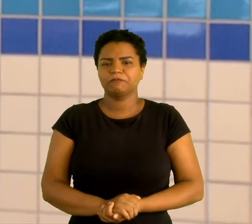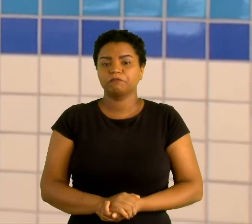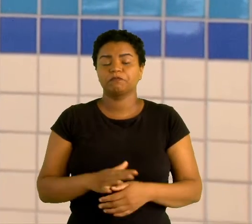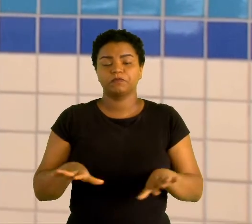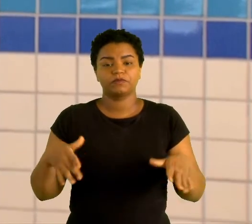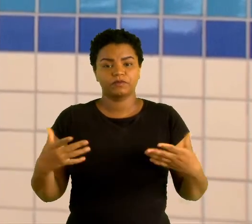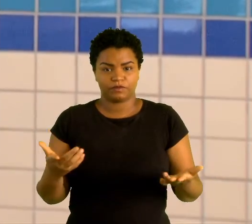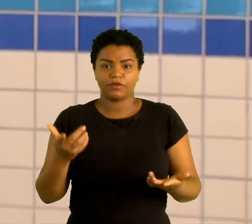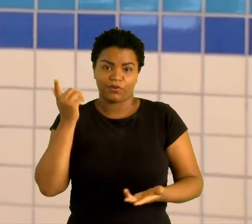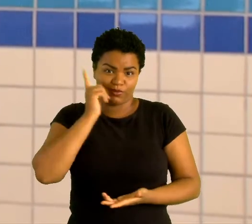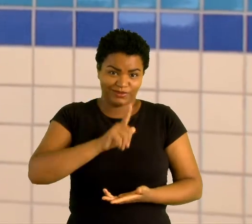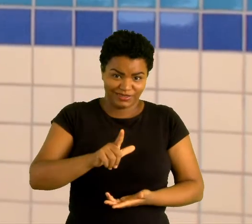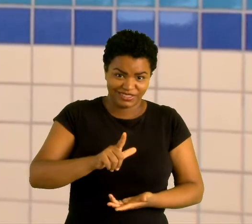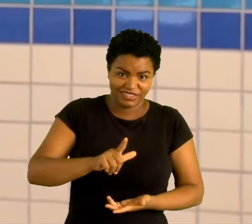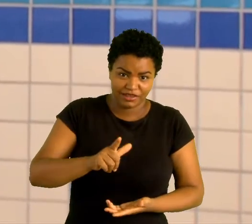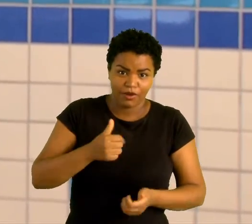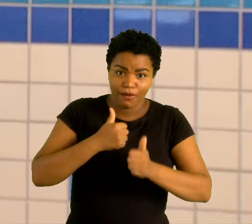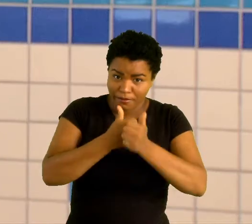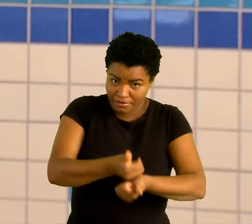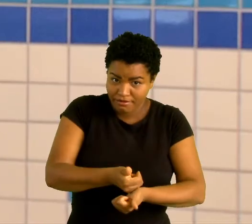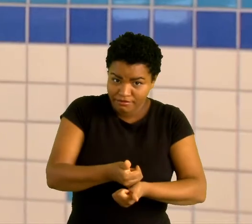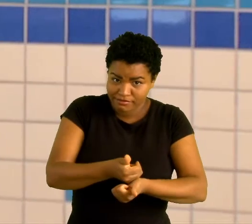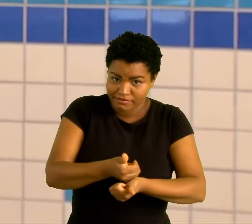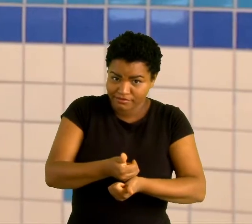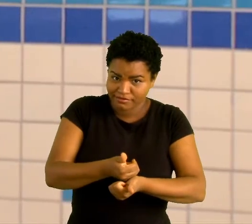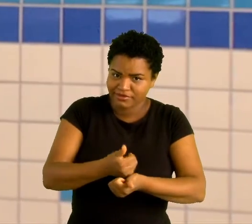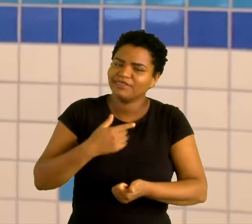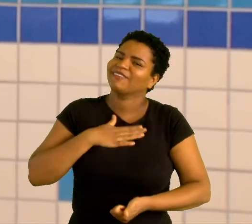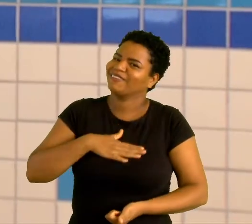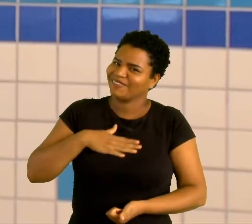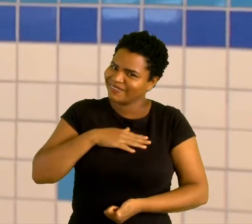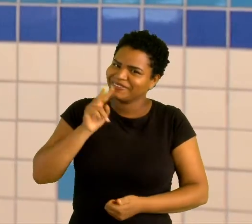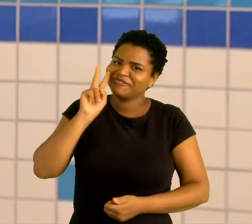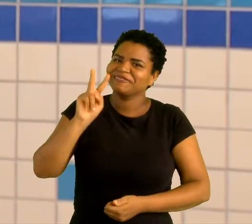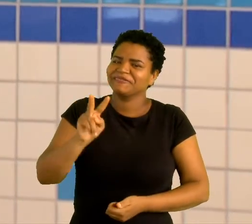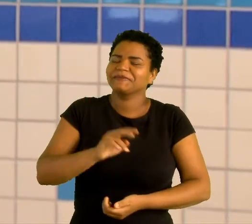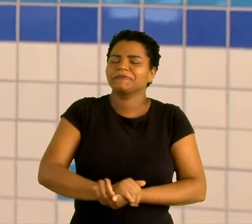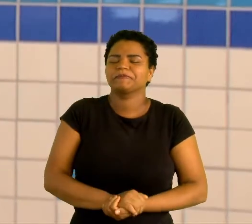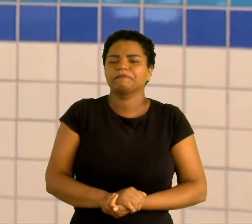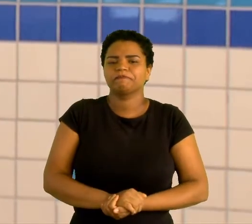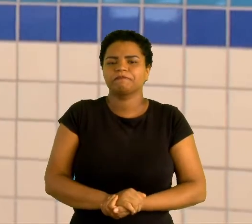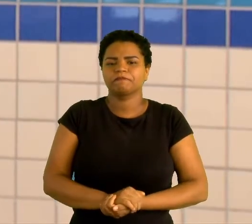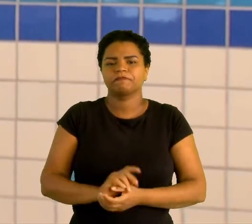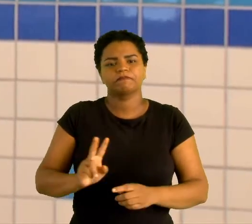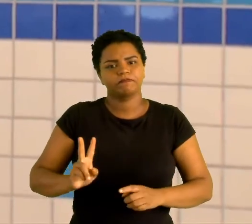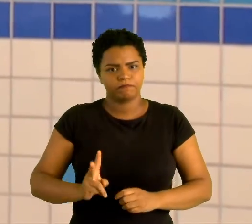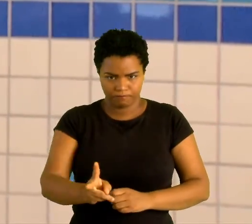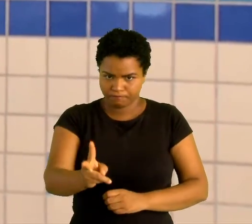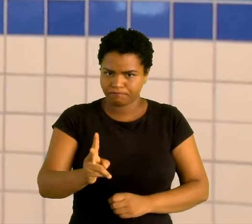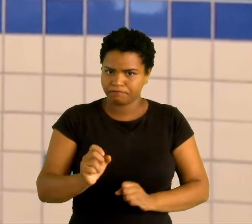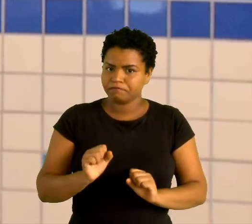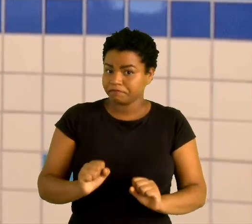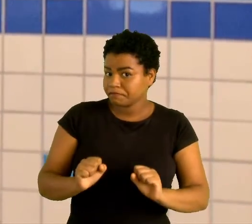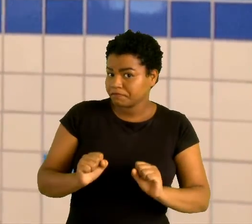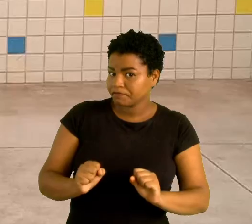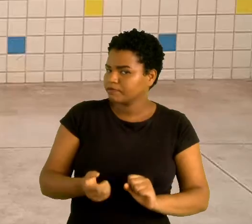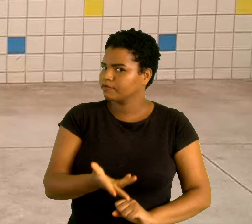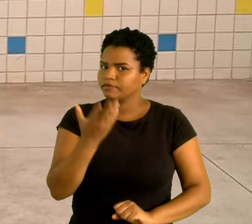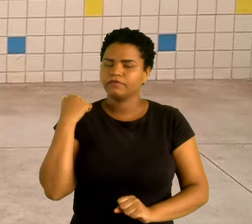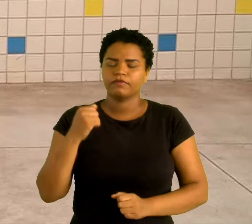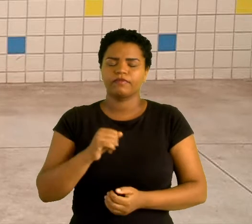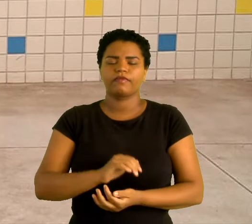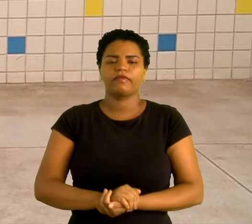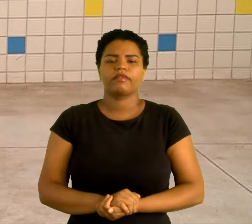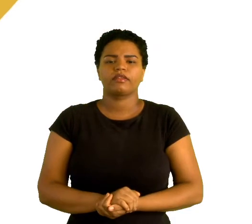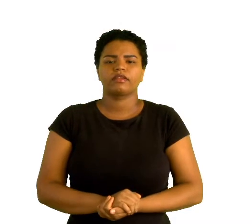Conseguiram aí? Estão acompanhando? Estou gostando de ver. Nós podemos dar continuidade? Vamos lá. A